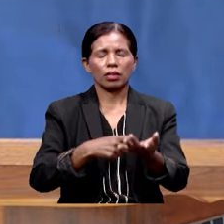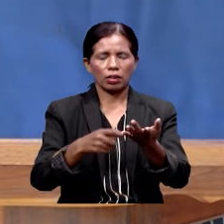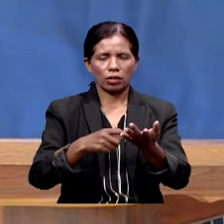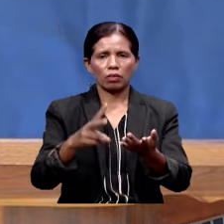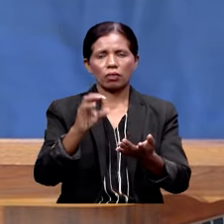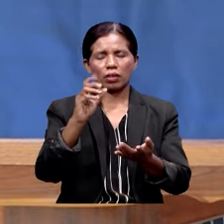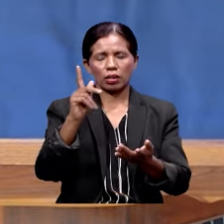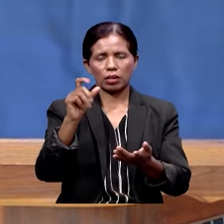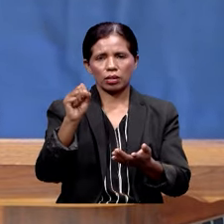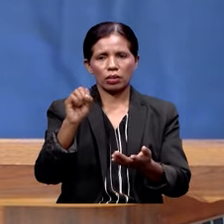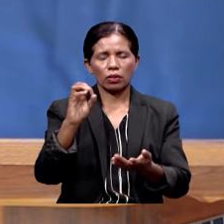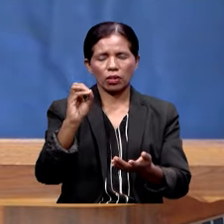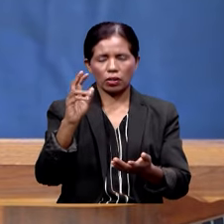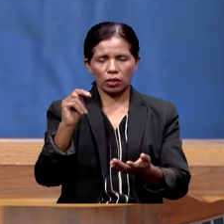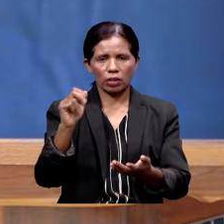tanto produz